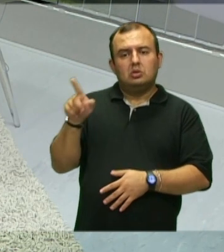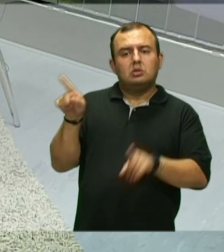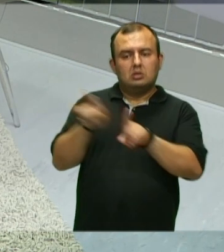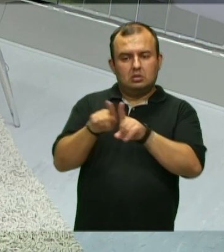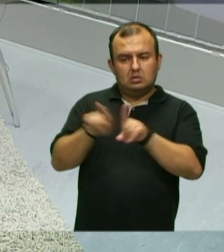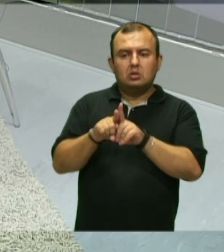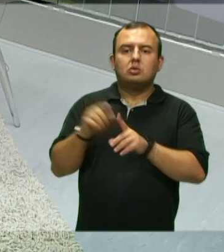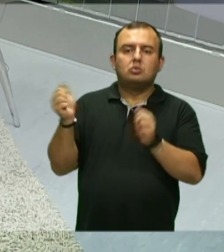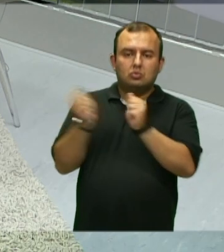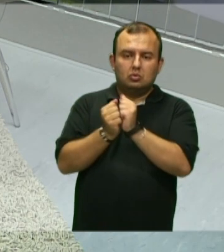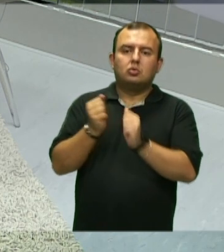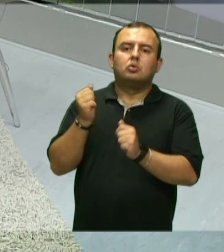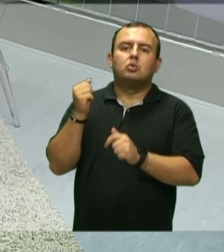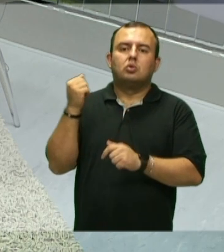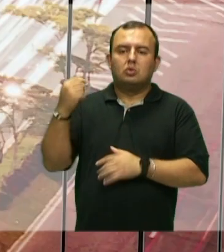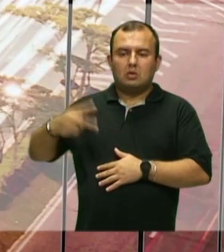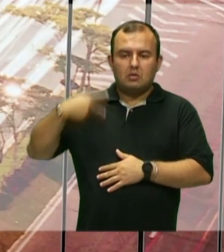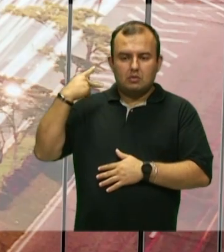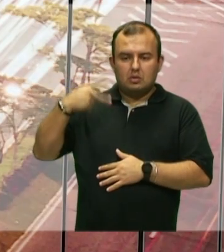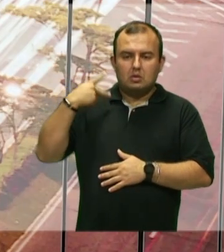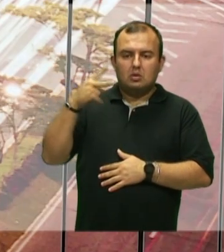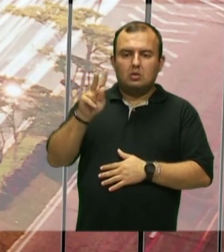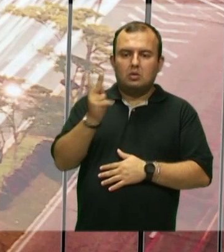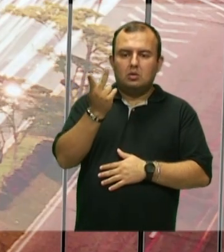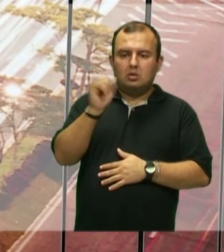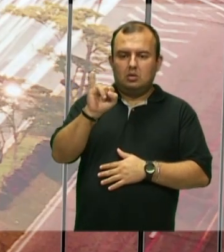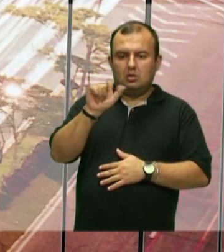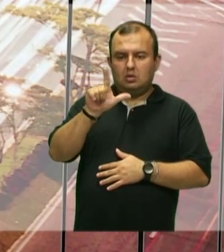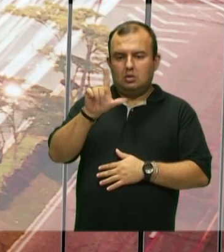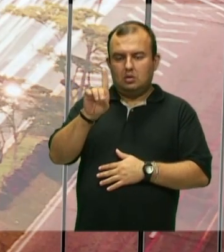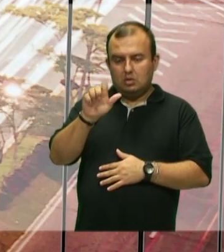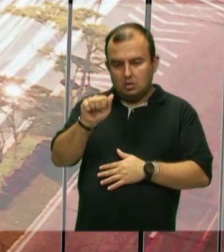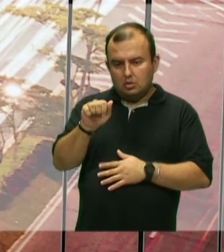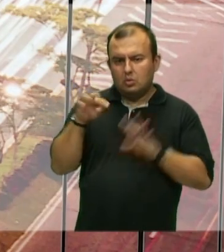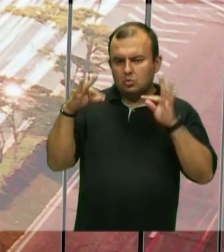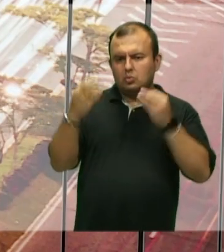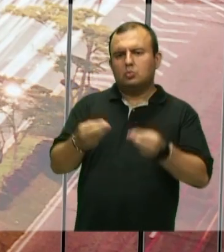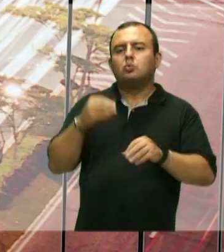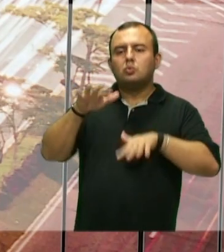construiu em conjunto com a vereadora Hilda, né, com todos